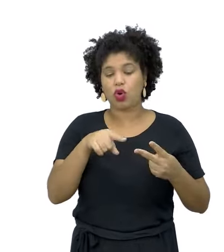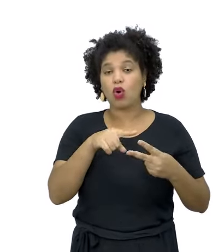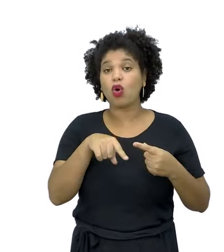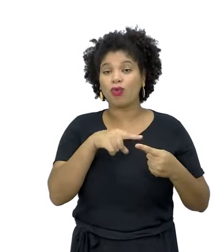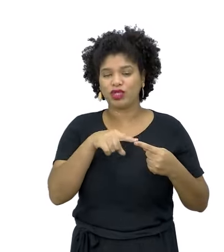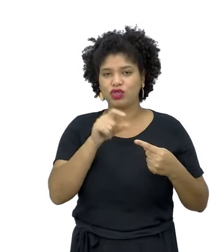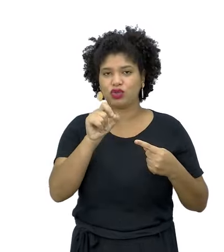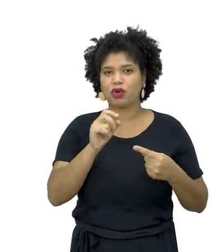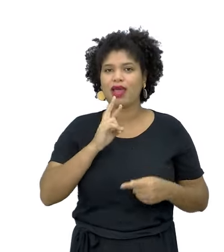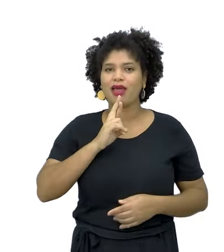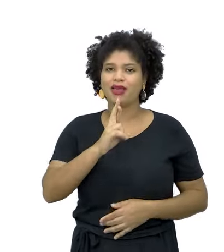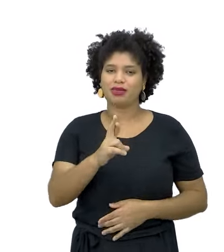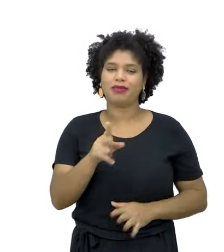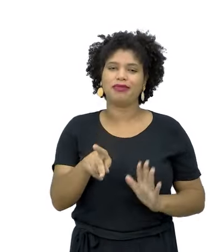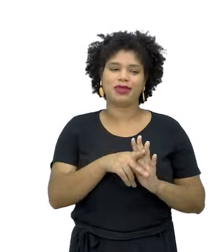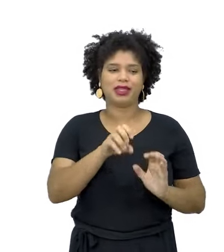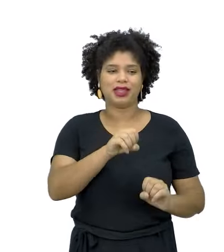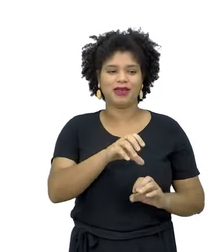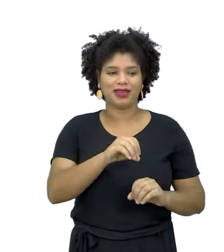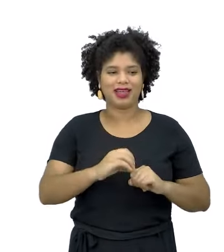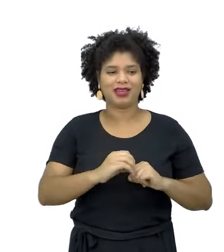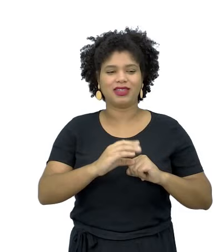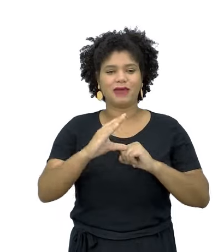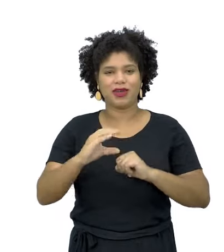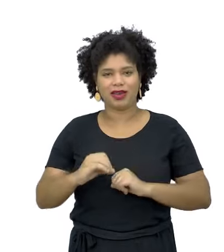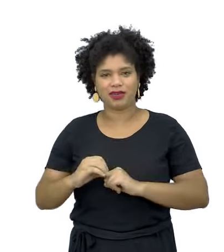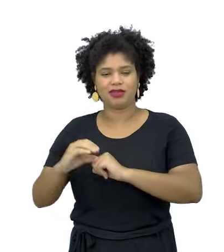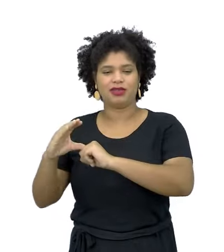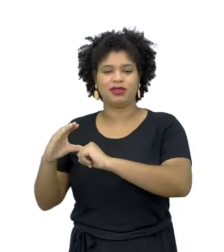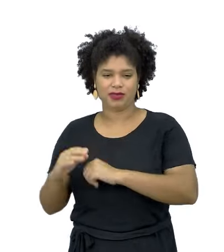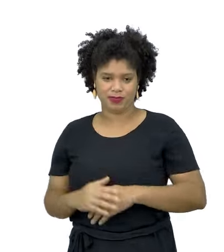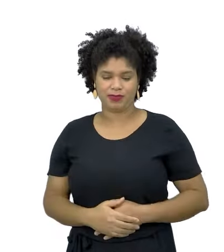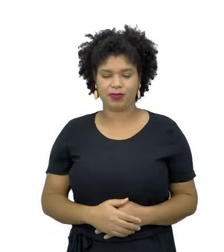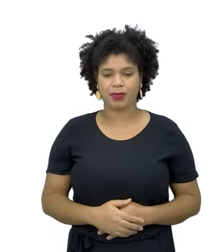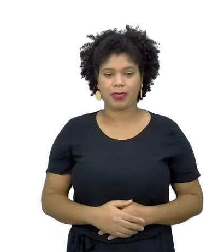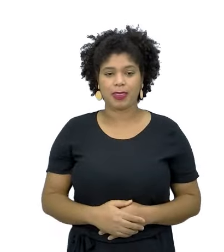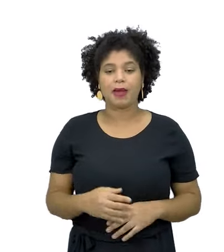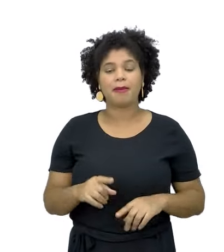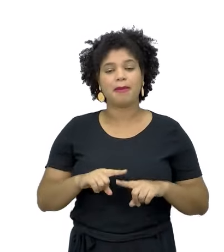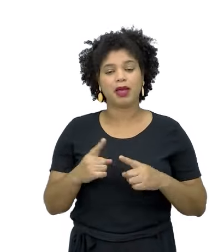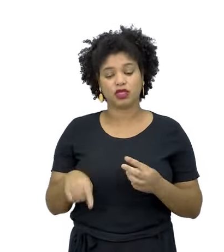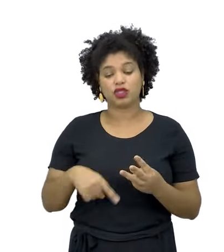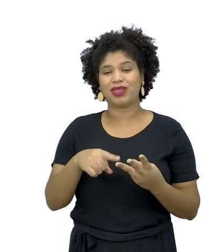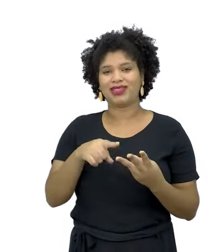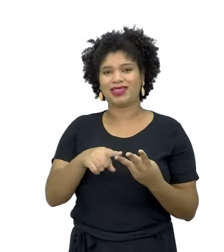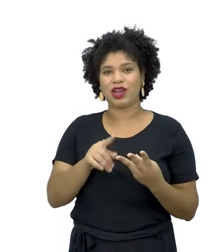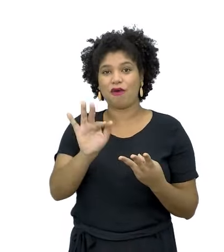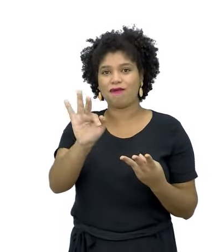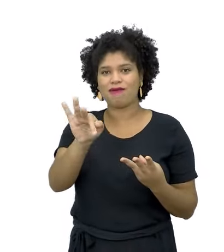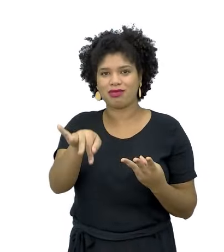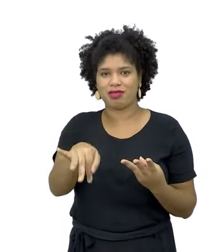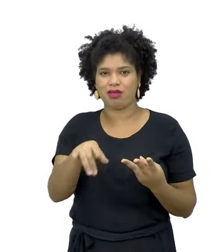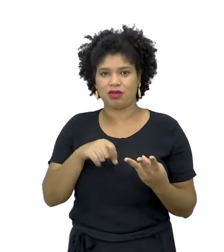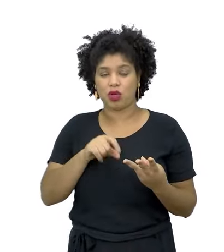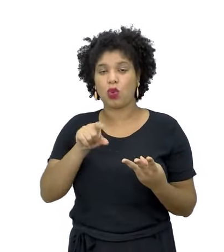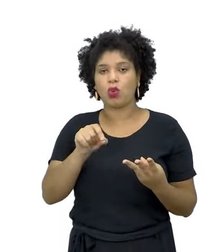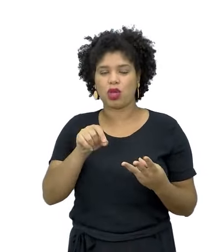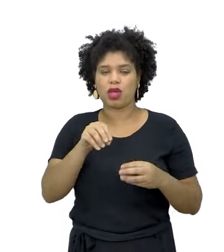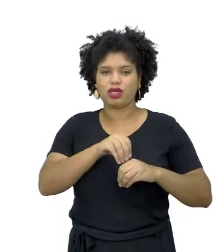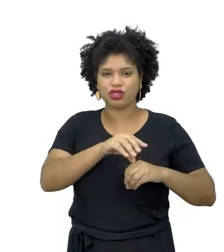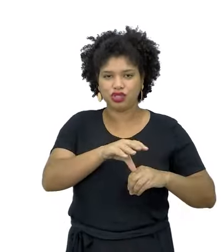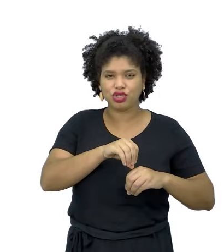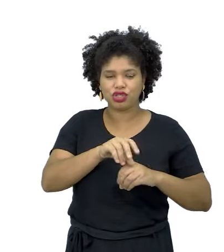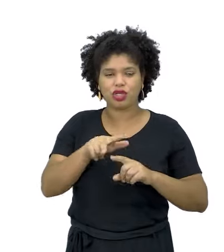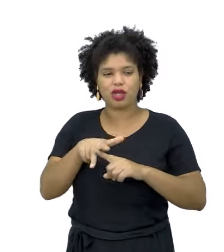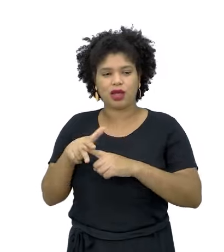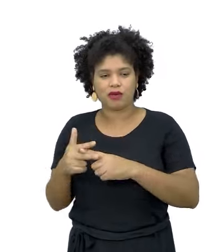dos processos de ensino e aprendizagem. Quando chegamos no finalizando, ele é oferecido sugestões e